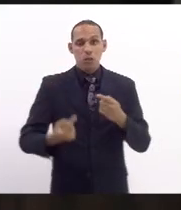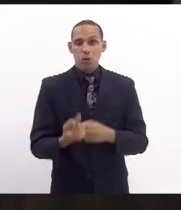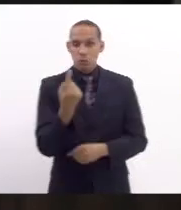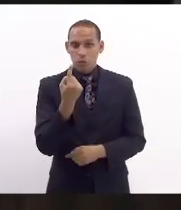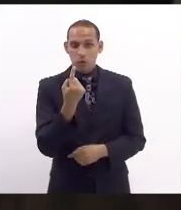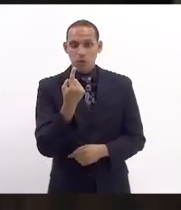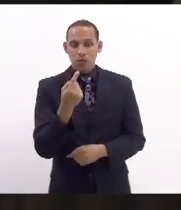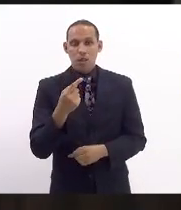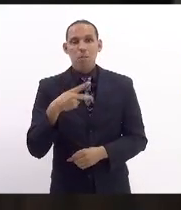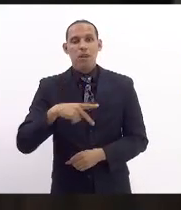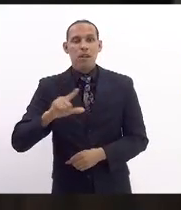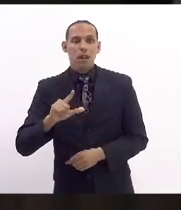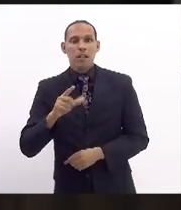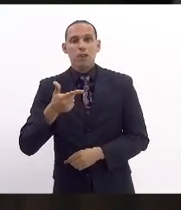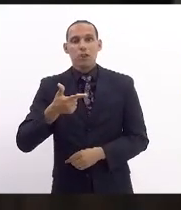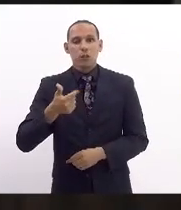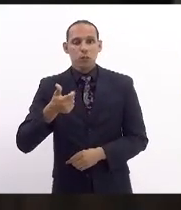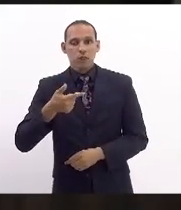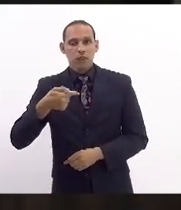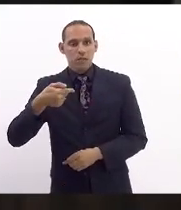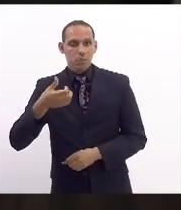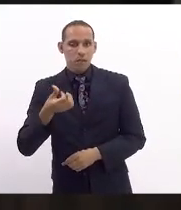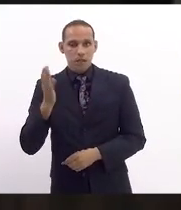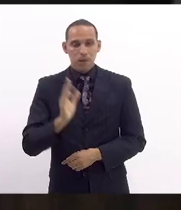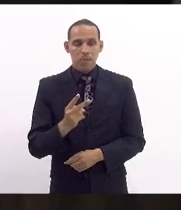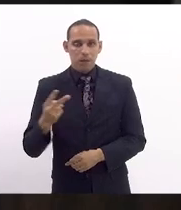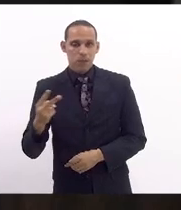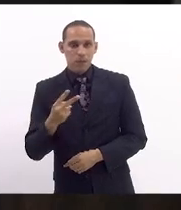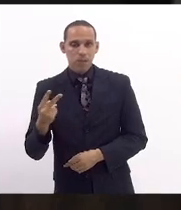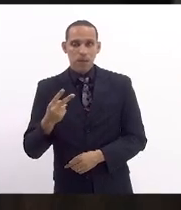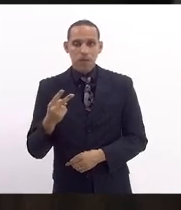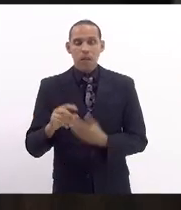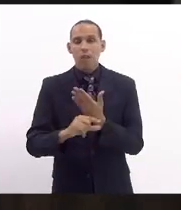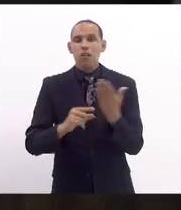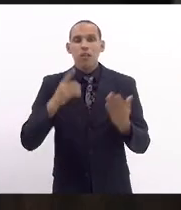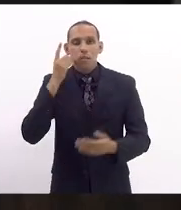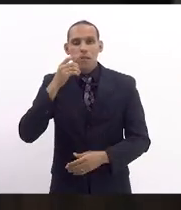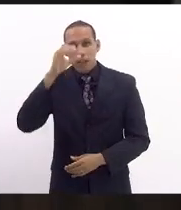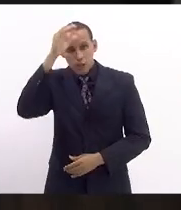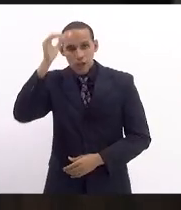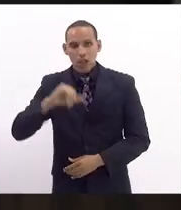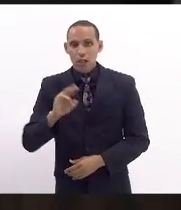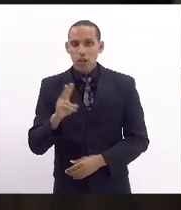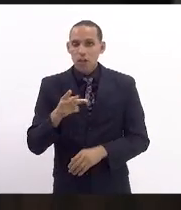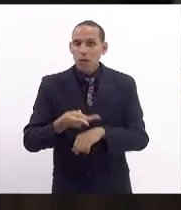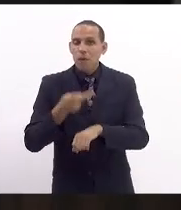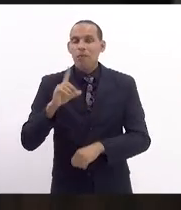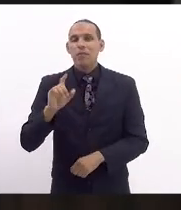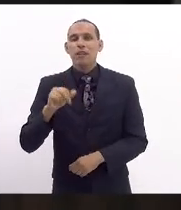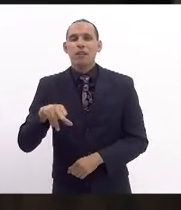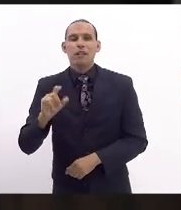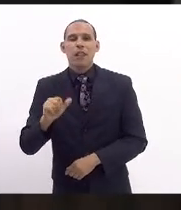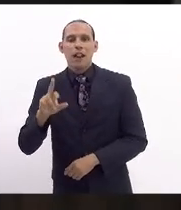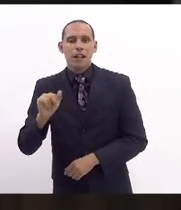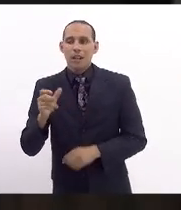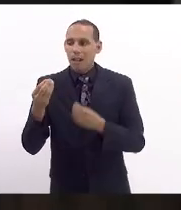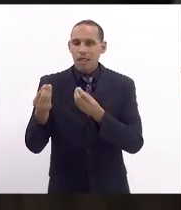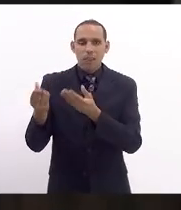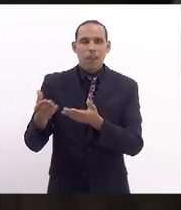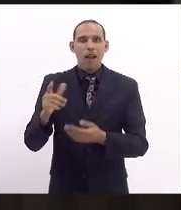do projecto de resolução dos 76 de 22 de autoria da deputada tia Ju que concede o prêmio Dandara